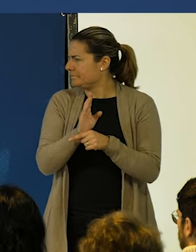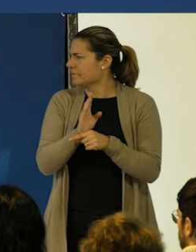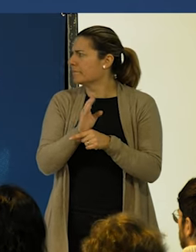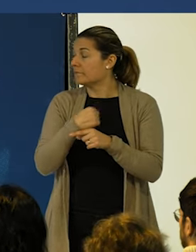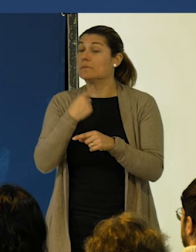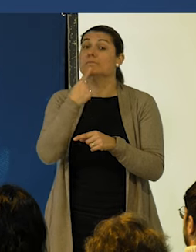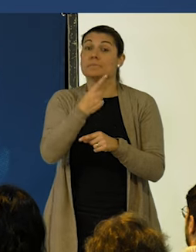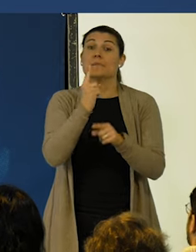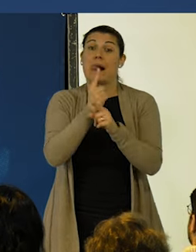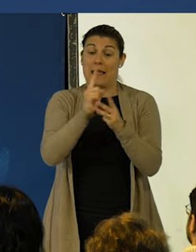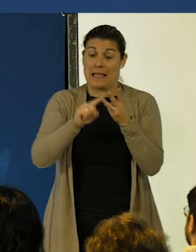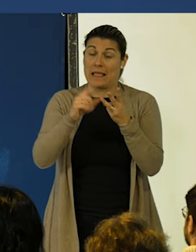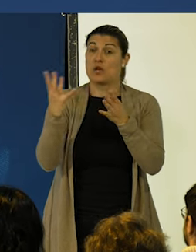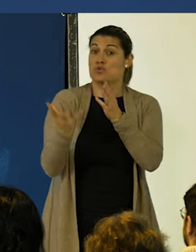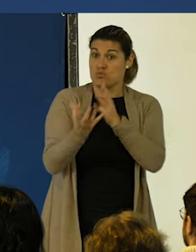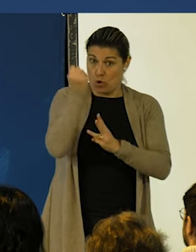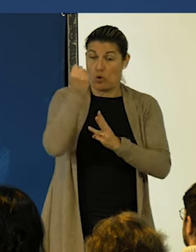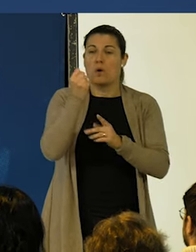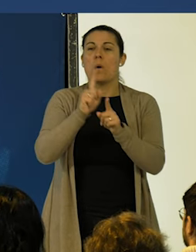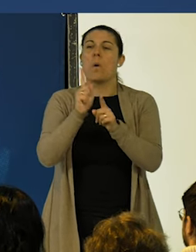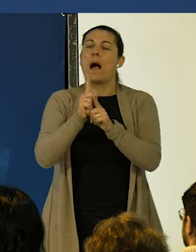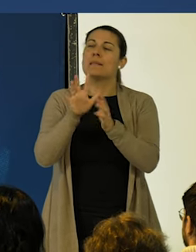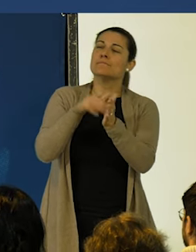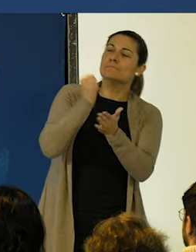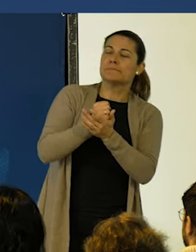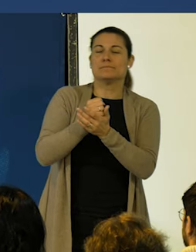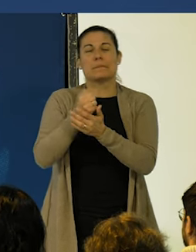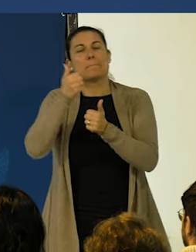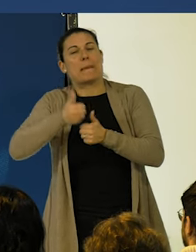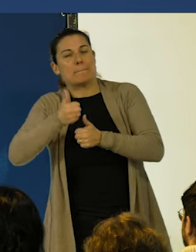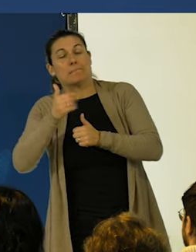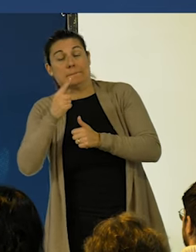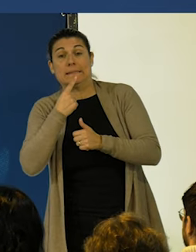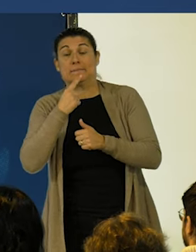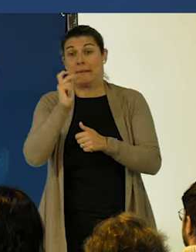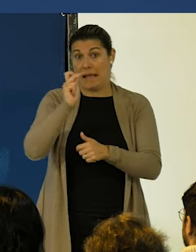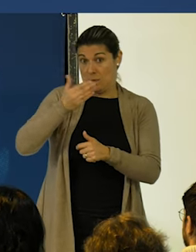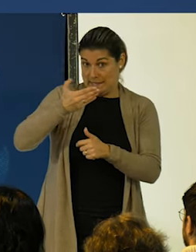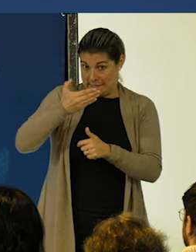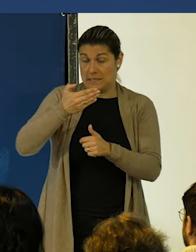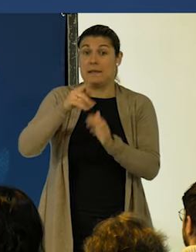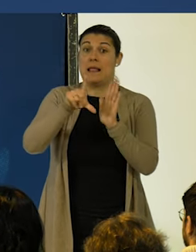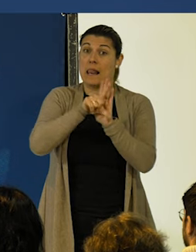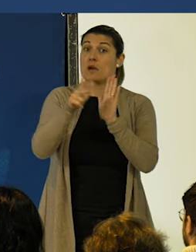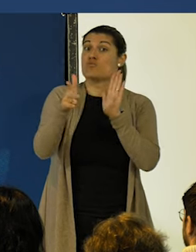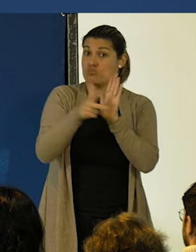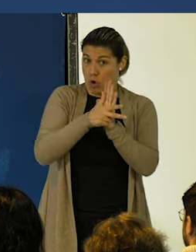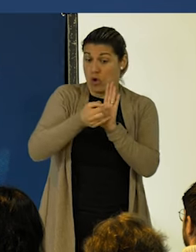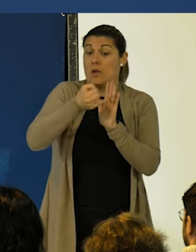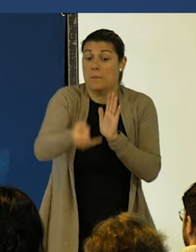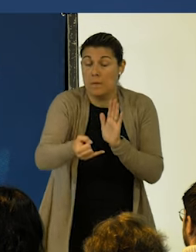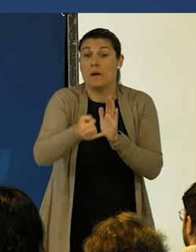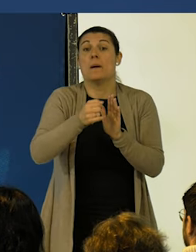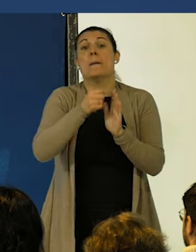que esta vitória também é incompleta, é porque 17 anos após a aprovação dessa lei, a sua